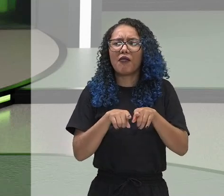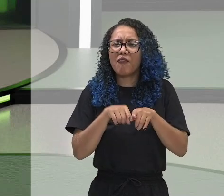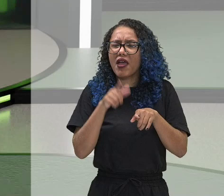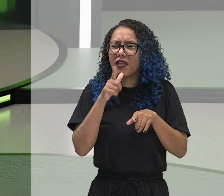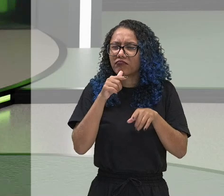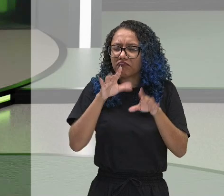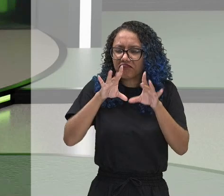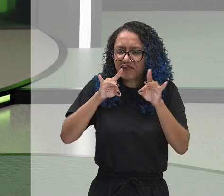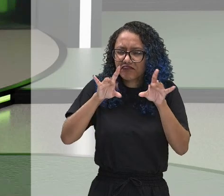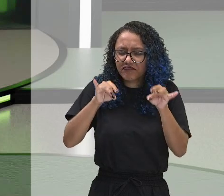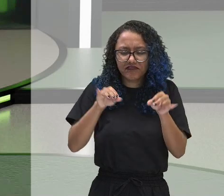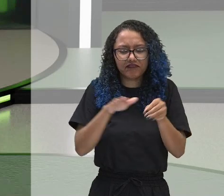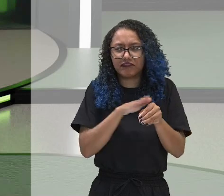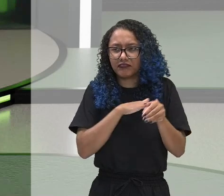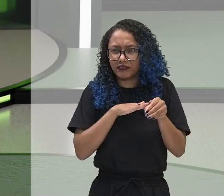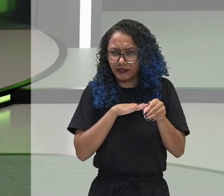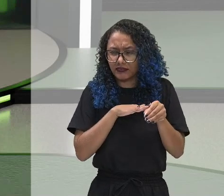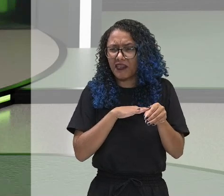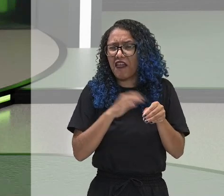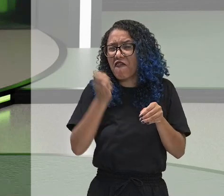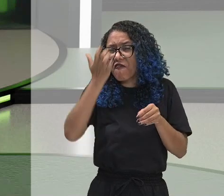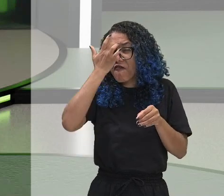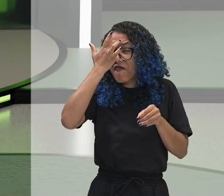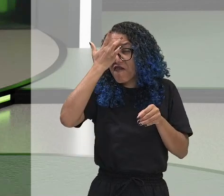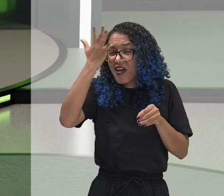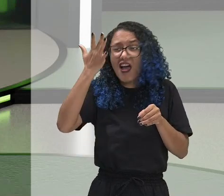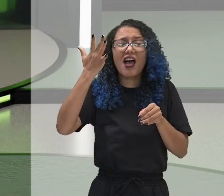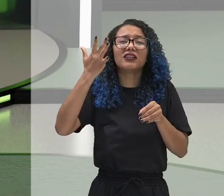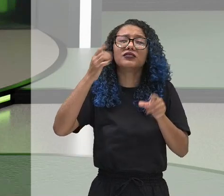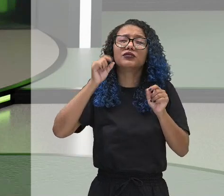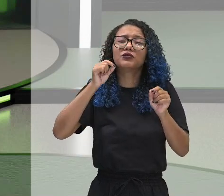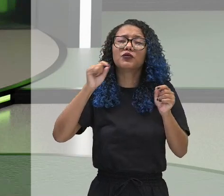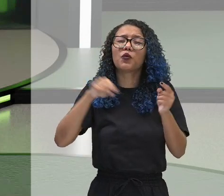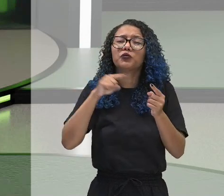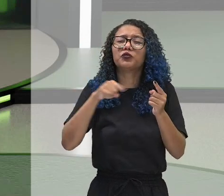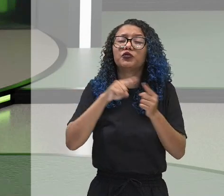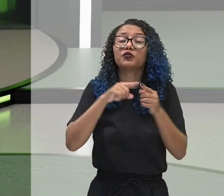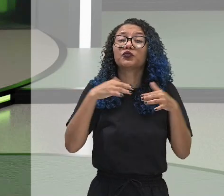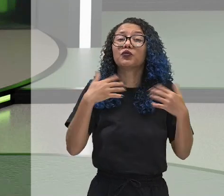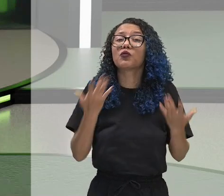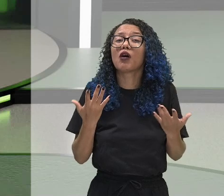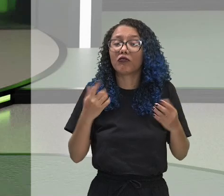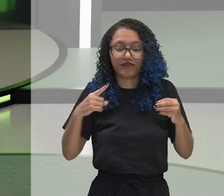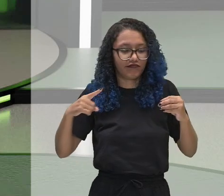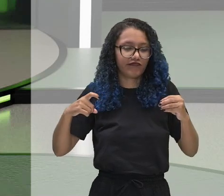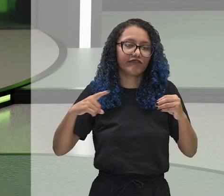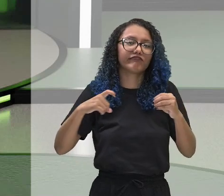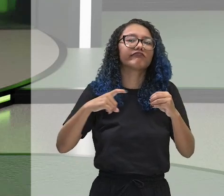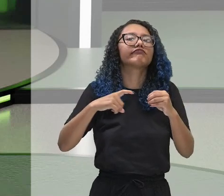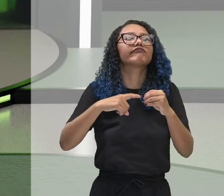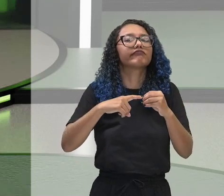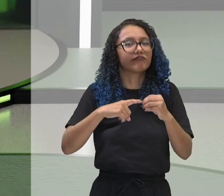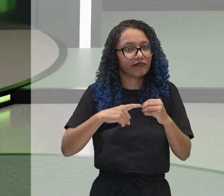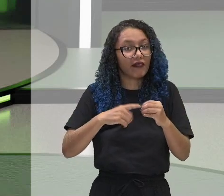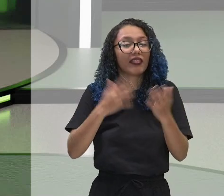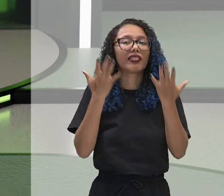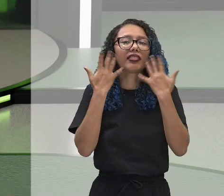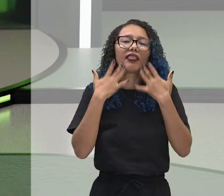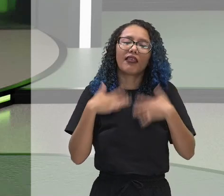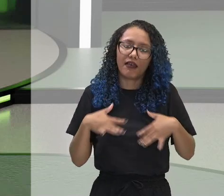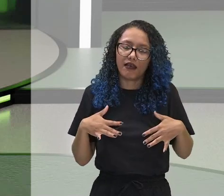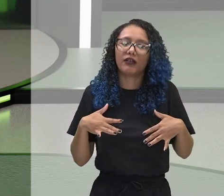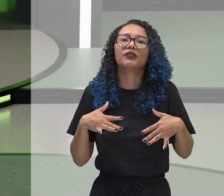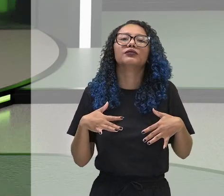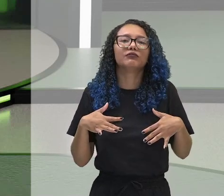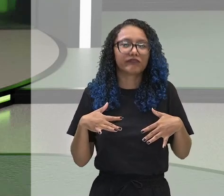para facilitar, tudo isso com o objetivo de facilitar o processo de fecundação. Isso é natural, isso